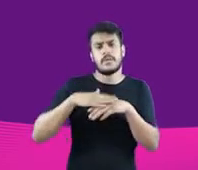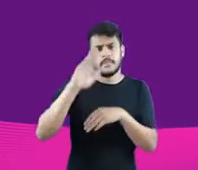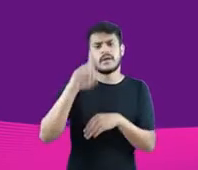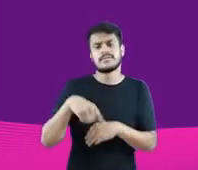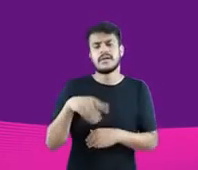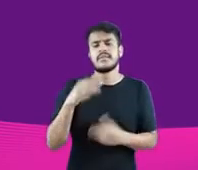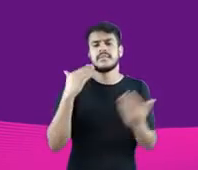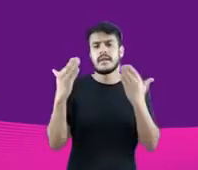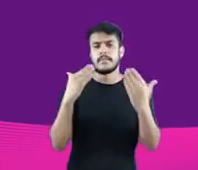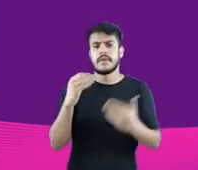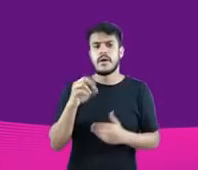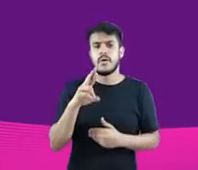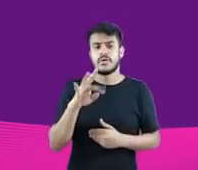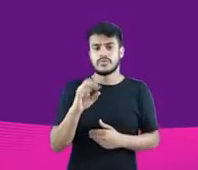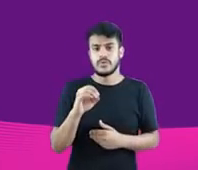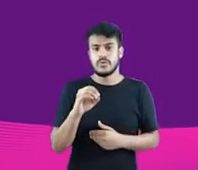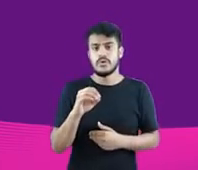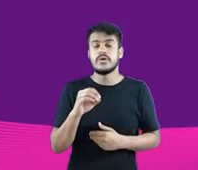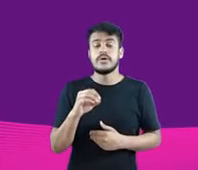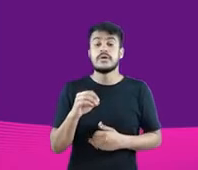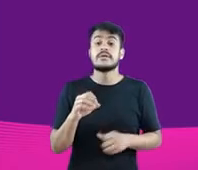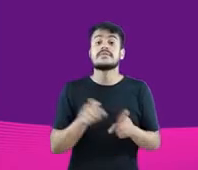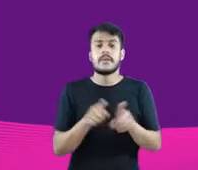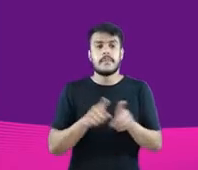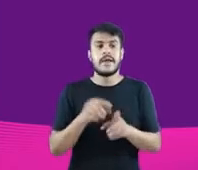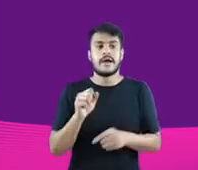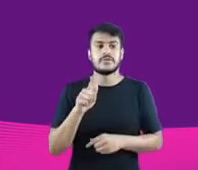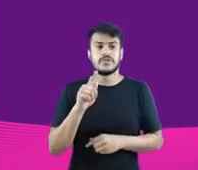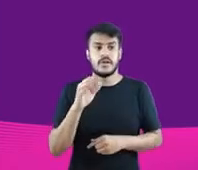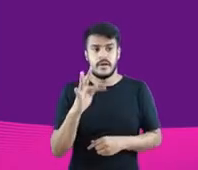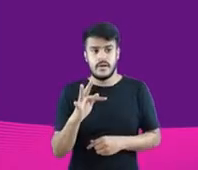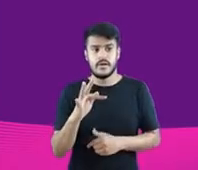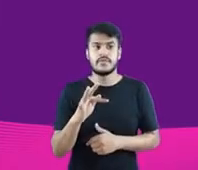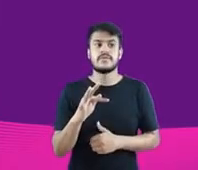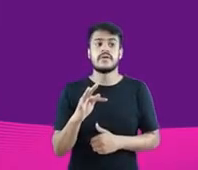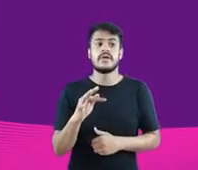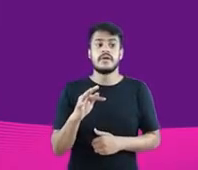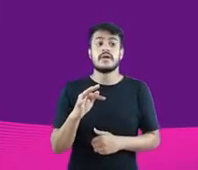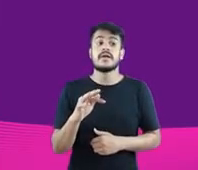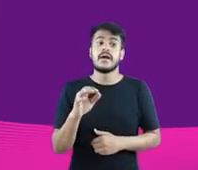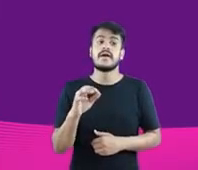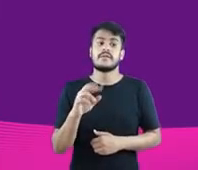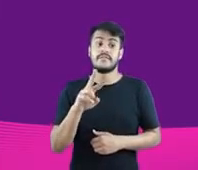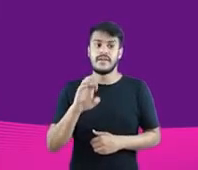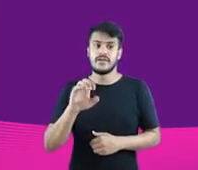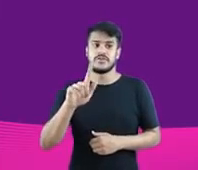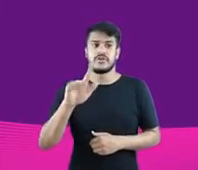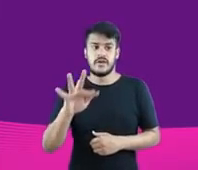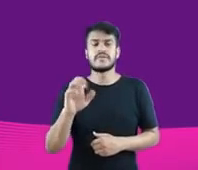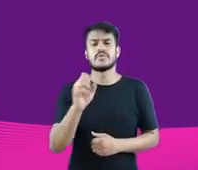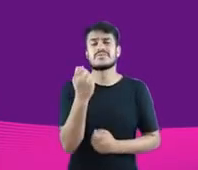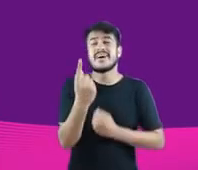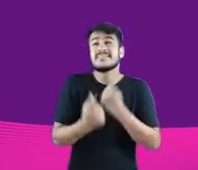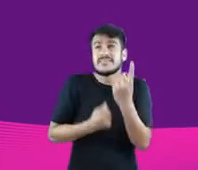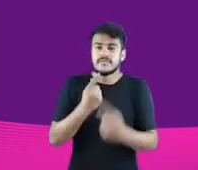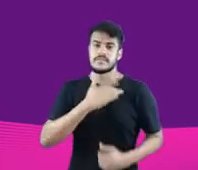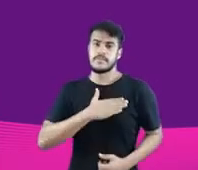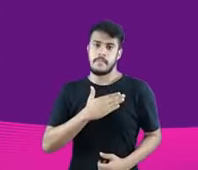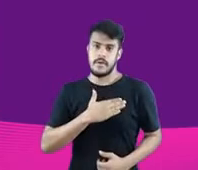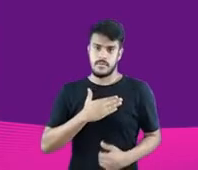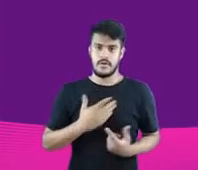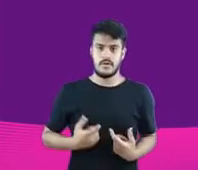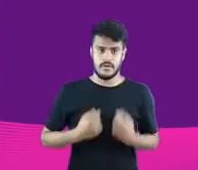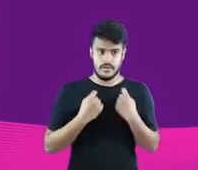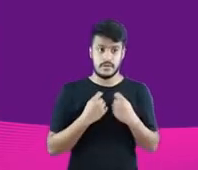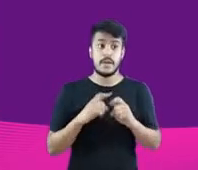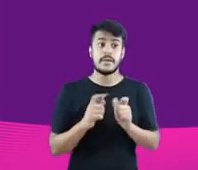aos inibidores de VEGF, como o bevacizumab, que a gente usa raramente em câncer de mama. Mas os eventos tromboembólicos, eles são